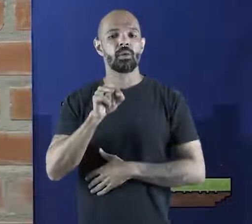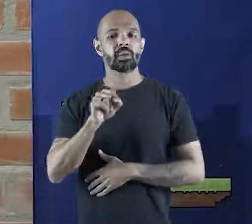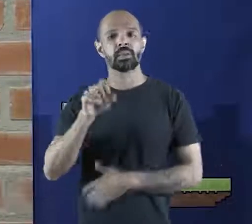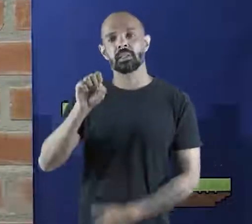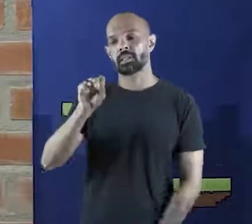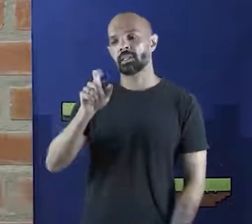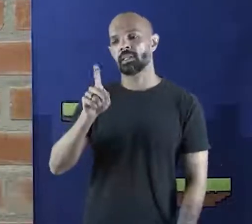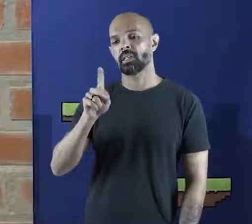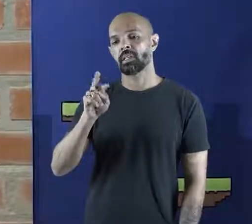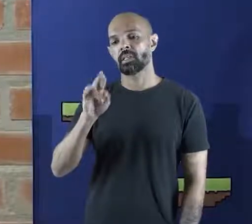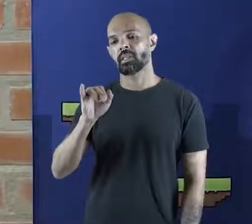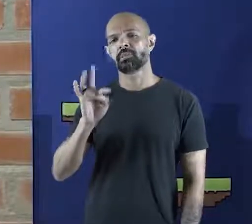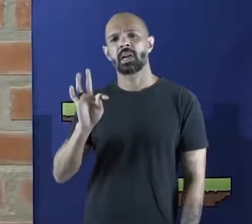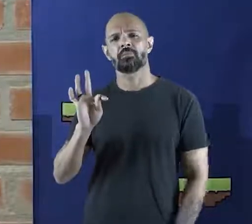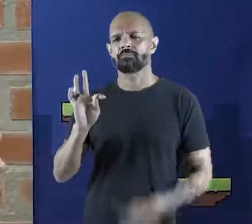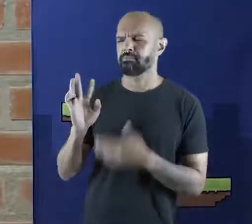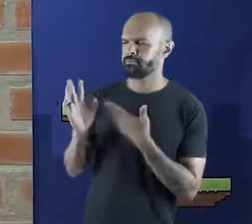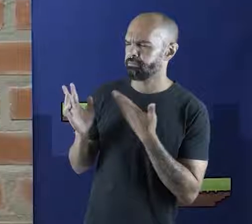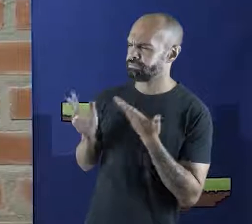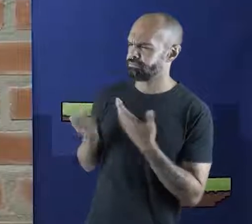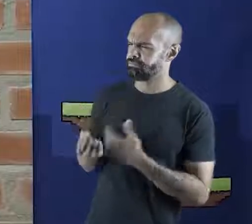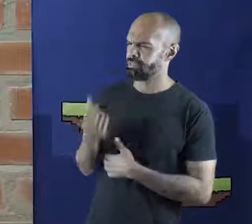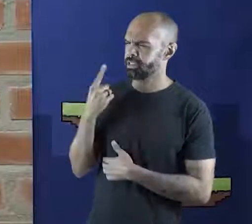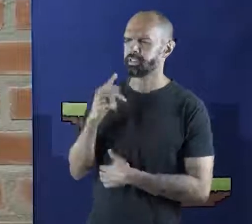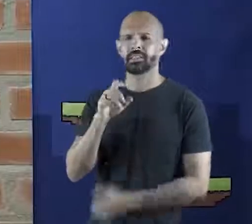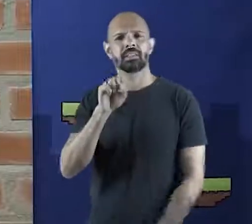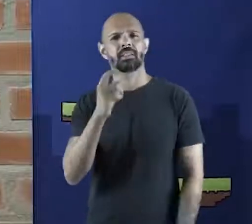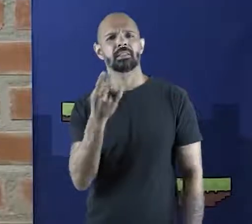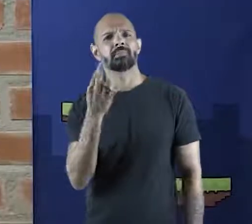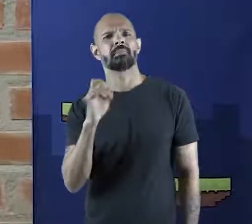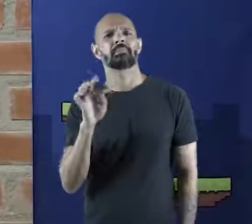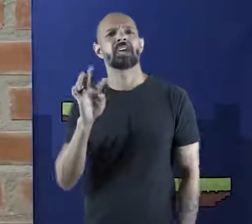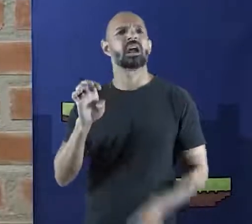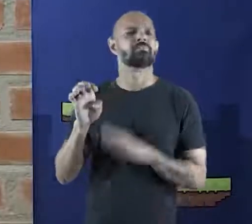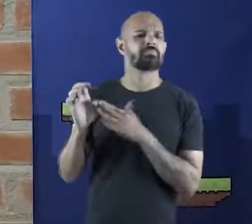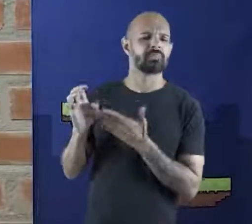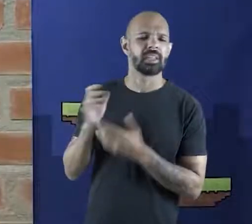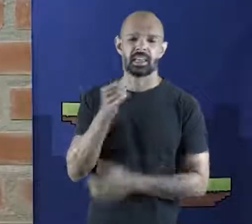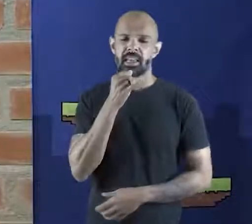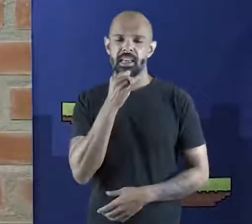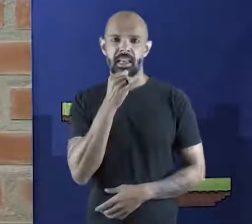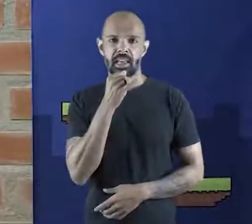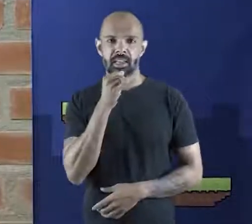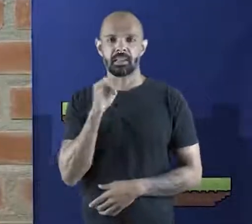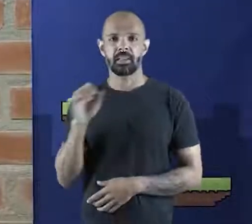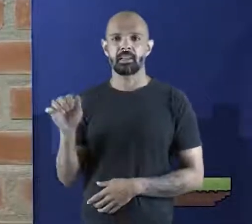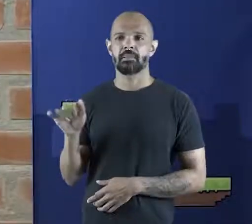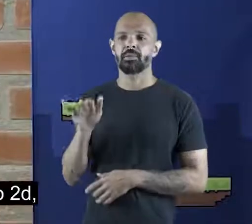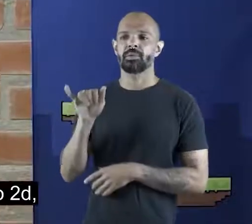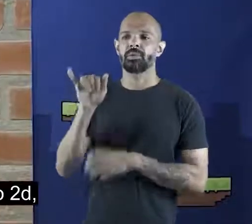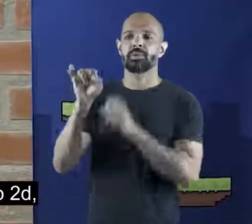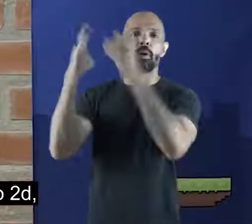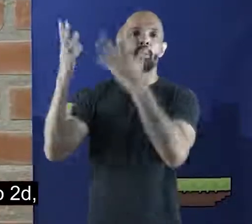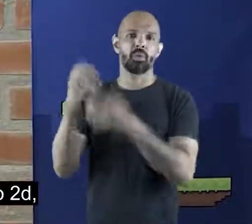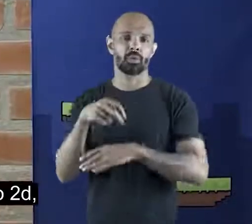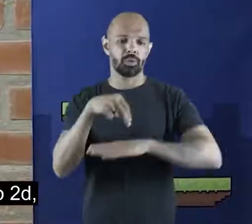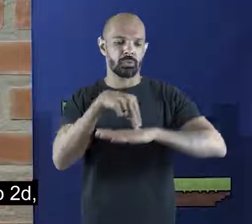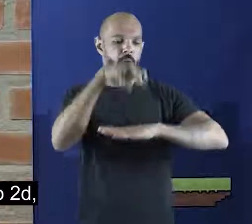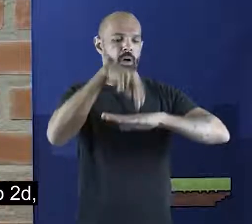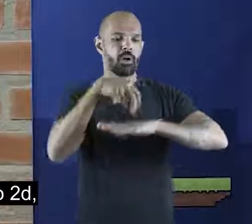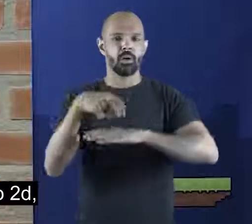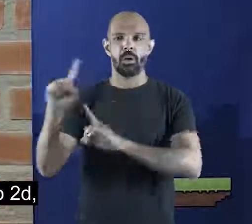são os sprites. Opa, peraí, como assim sprite? Por exemplo, quando você vê uma navezinha explodindo, ou um personagem pulando,